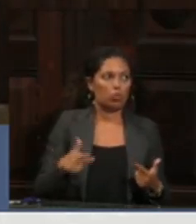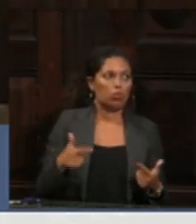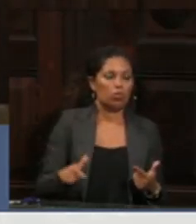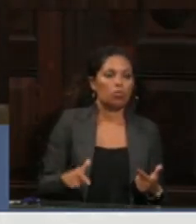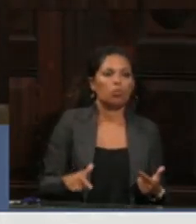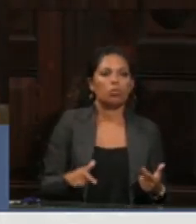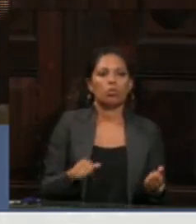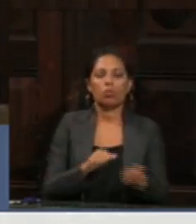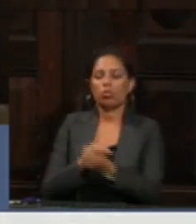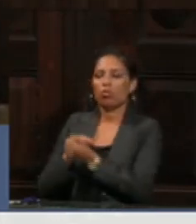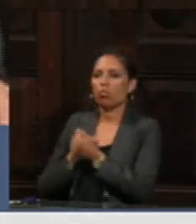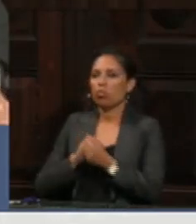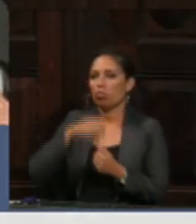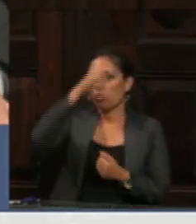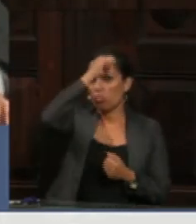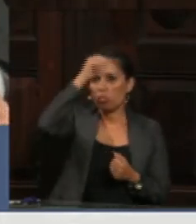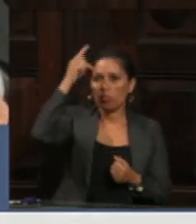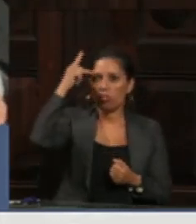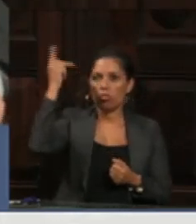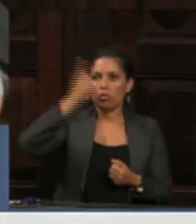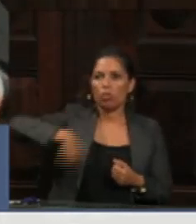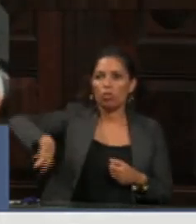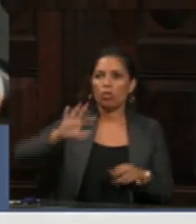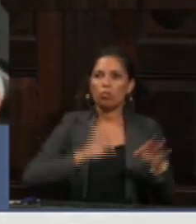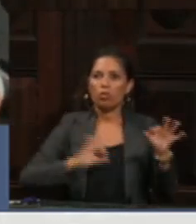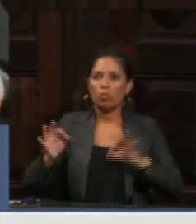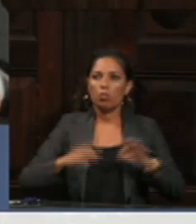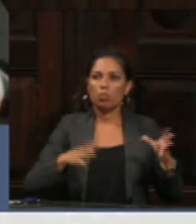atual prefeito, fizeram um grupo apolítico,